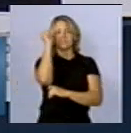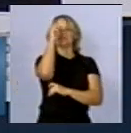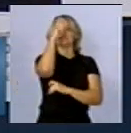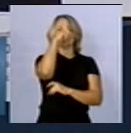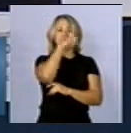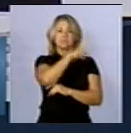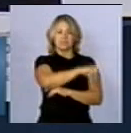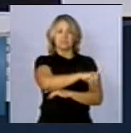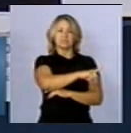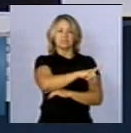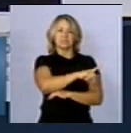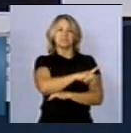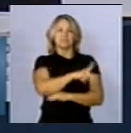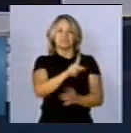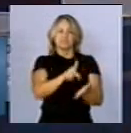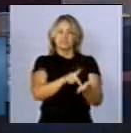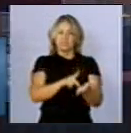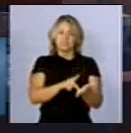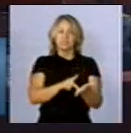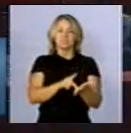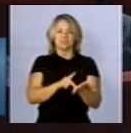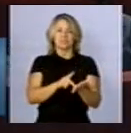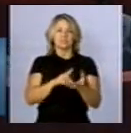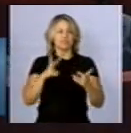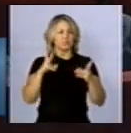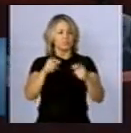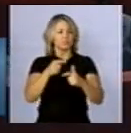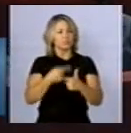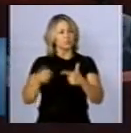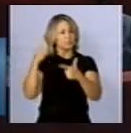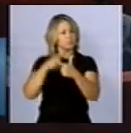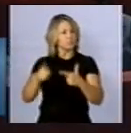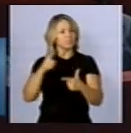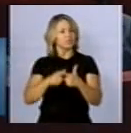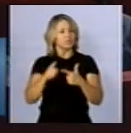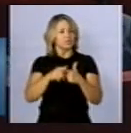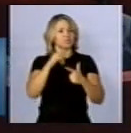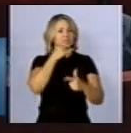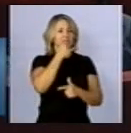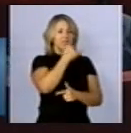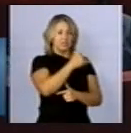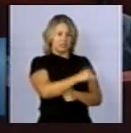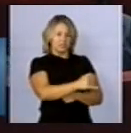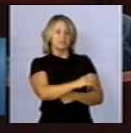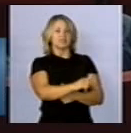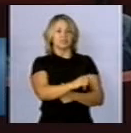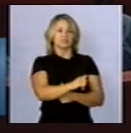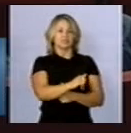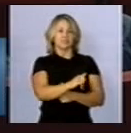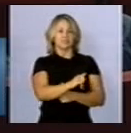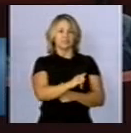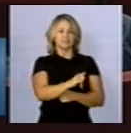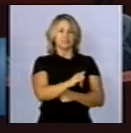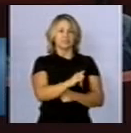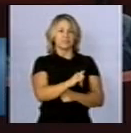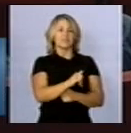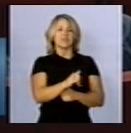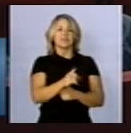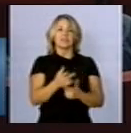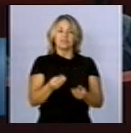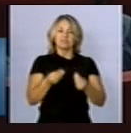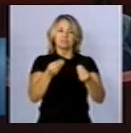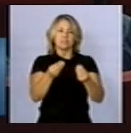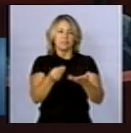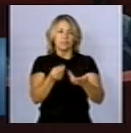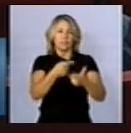que o enfim os reclamados problemas que a energia elétrica estava causando